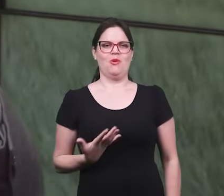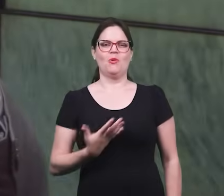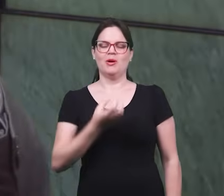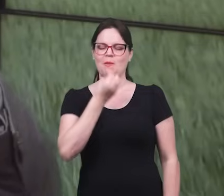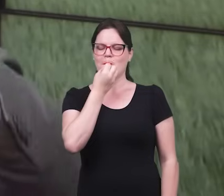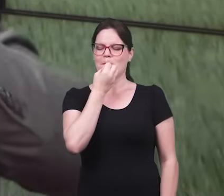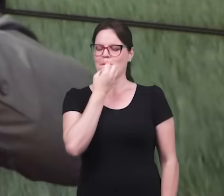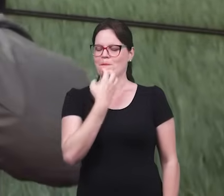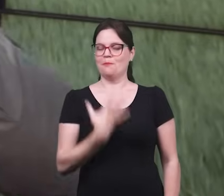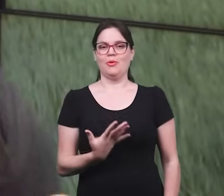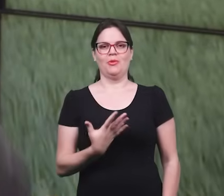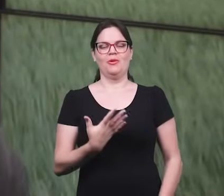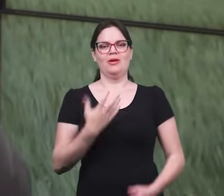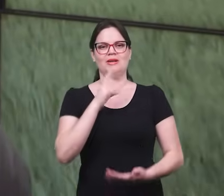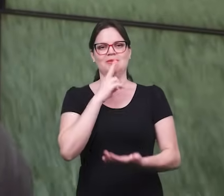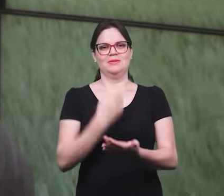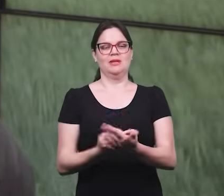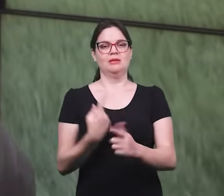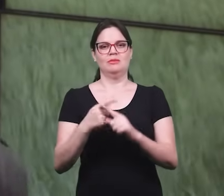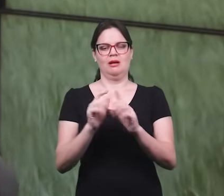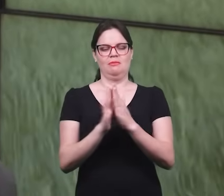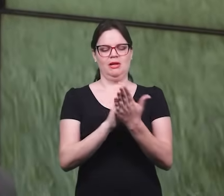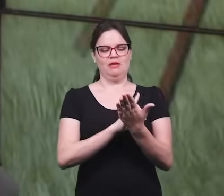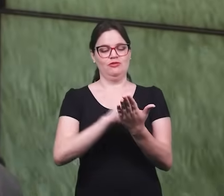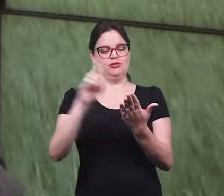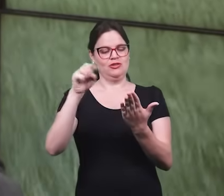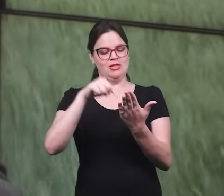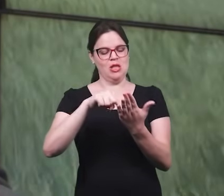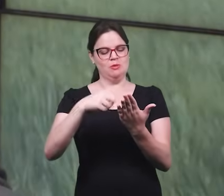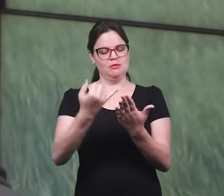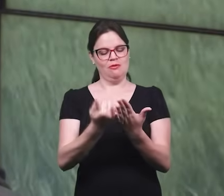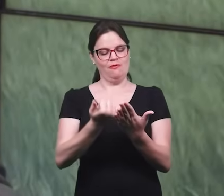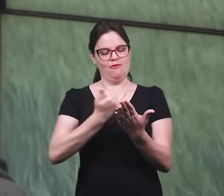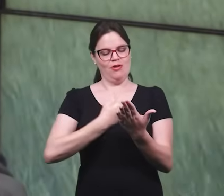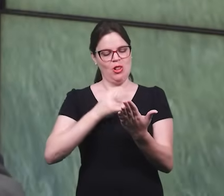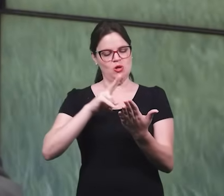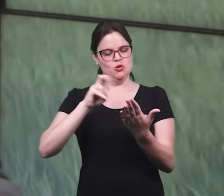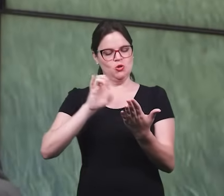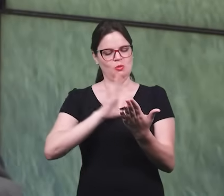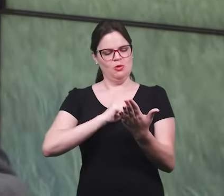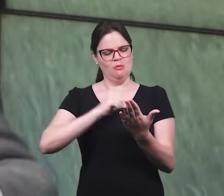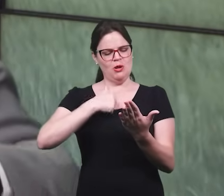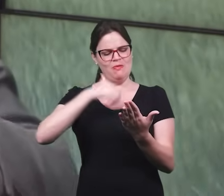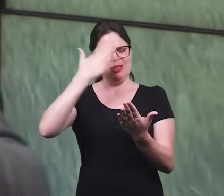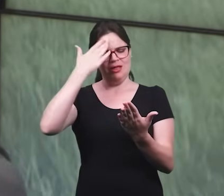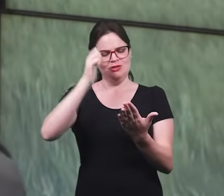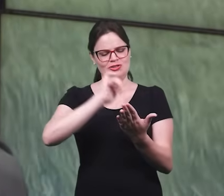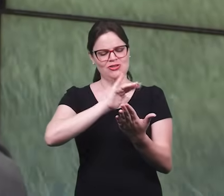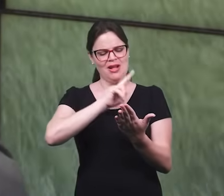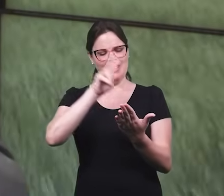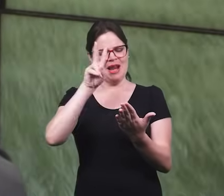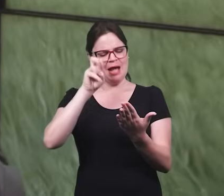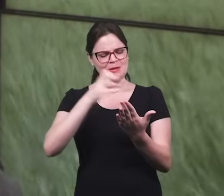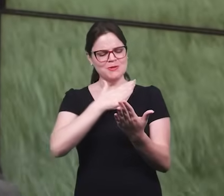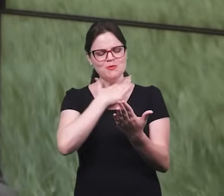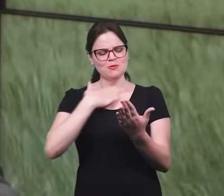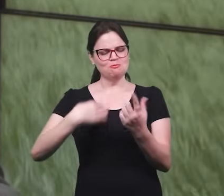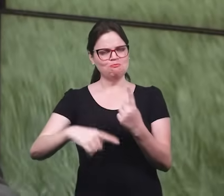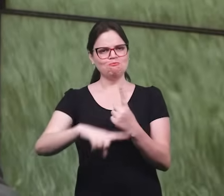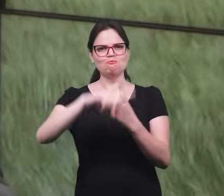veio nos envolveu neste amor nos deu entendimento do sacrifício que foi a expressão